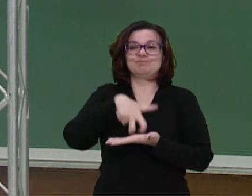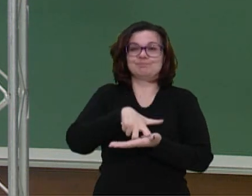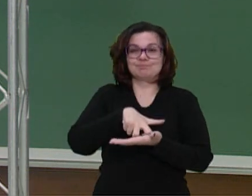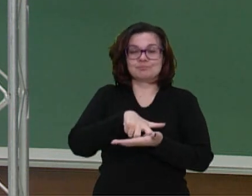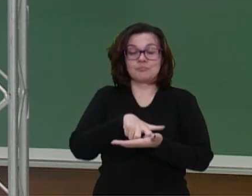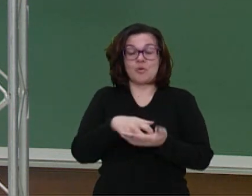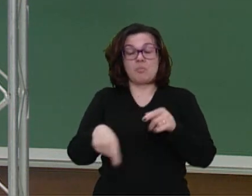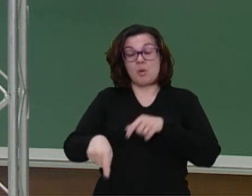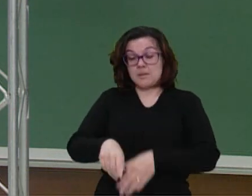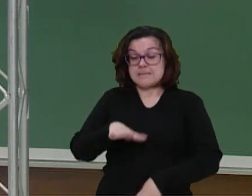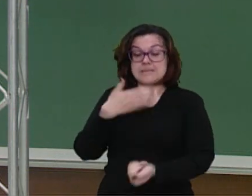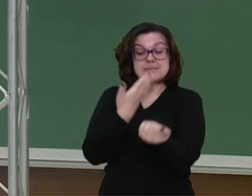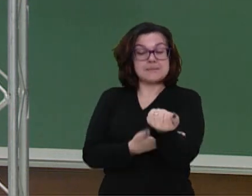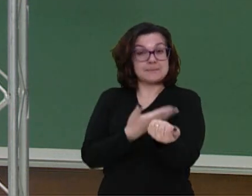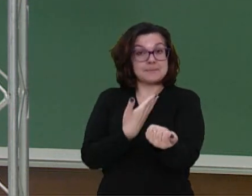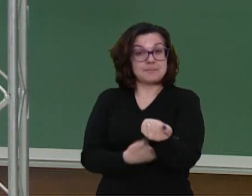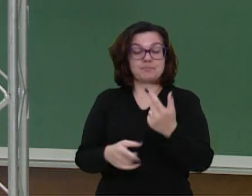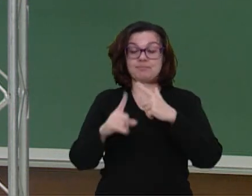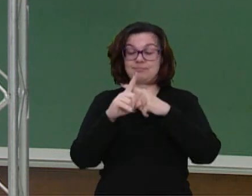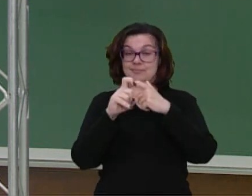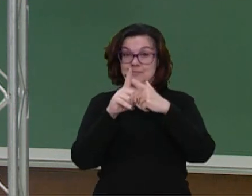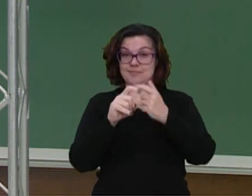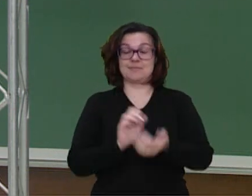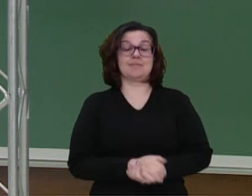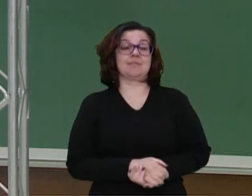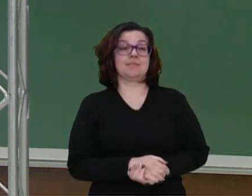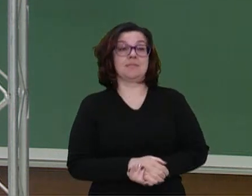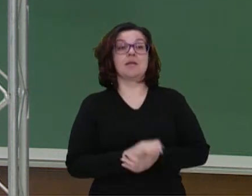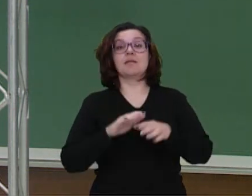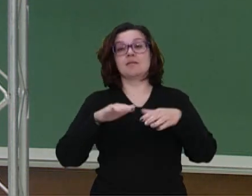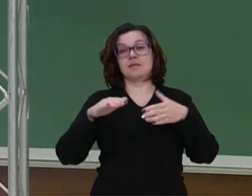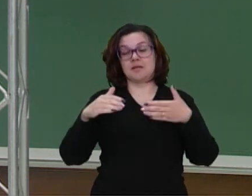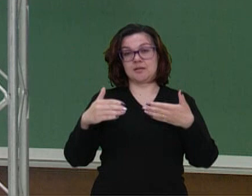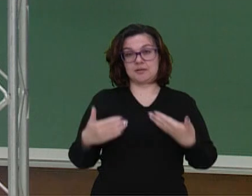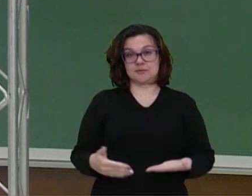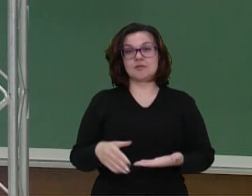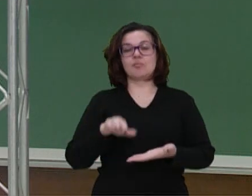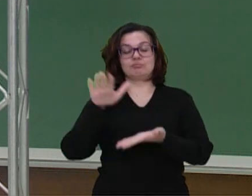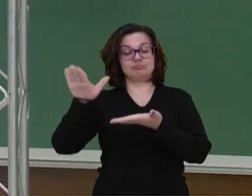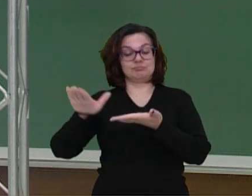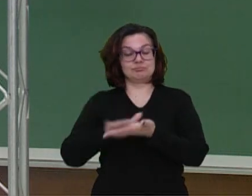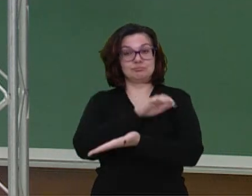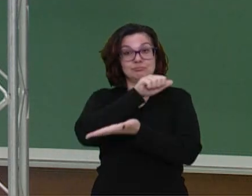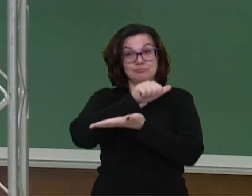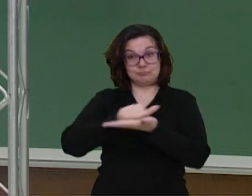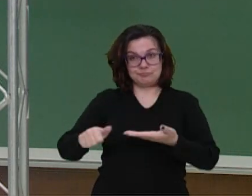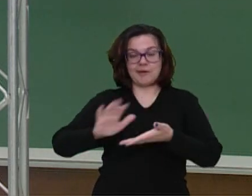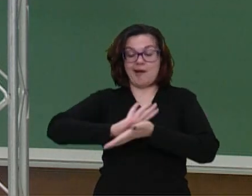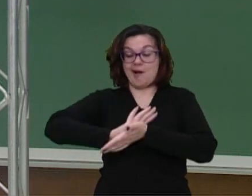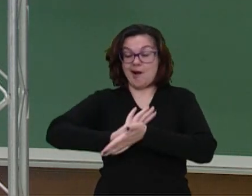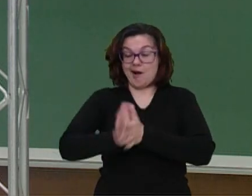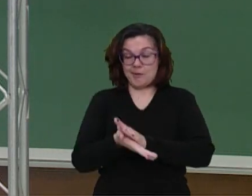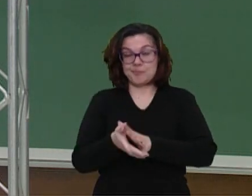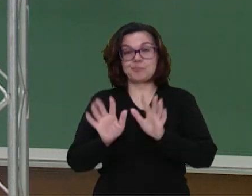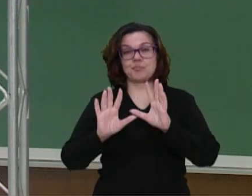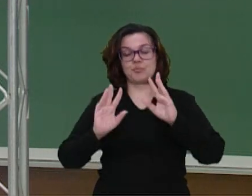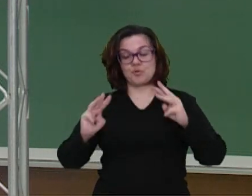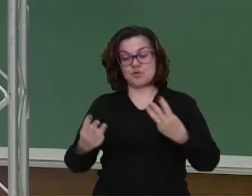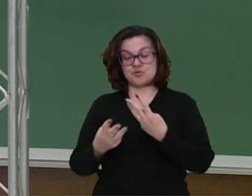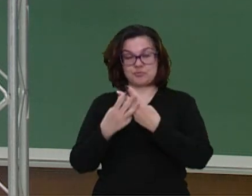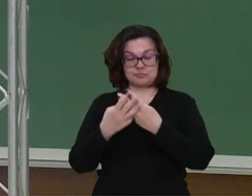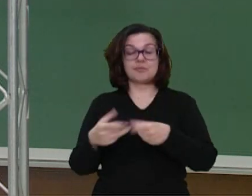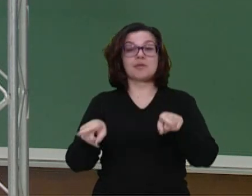do arianismo nazista. O Holocausto, que vitimou os judeus, a ameaça nuclear a partir de